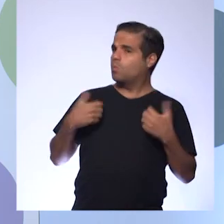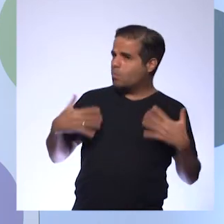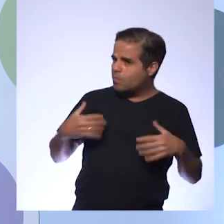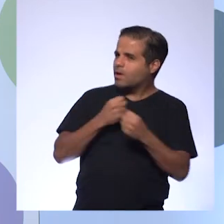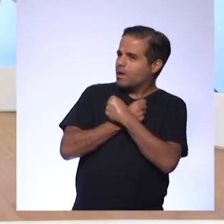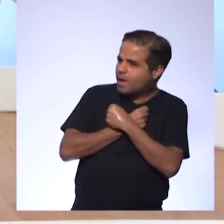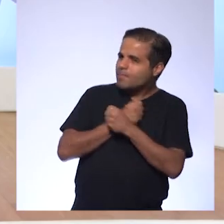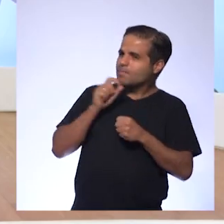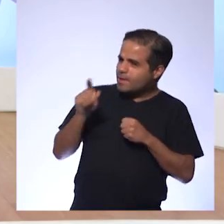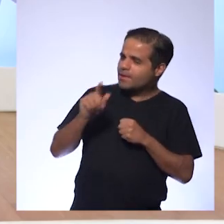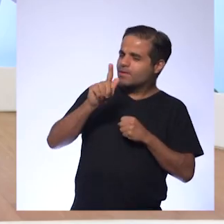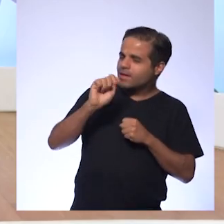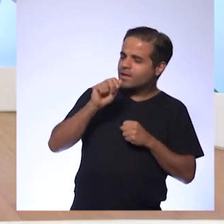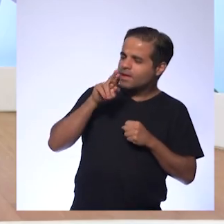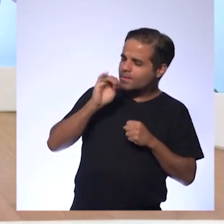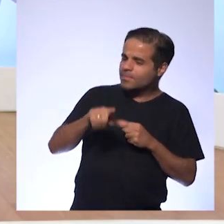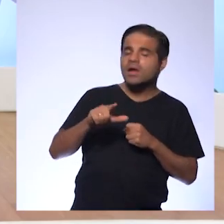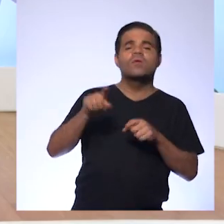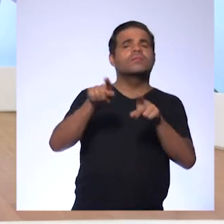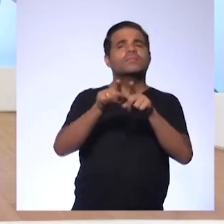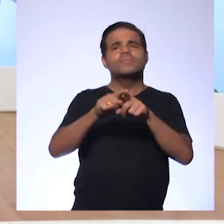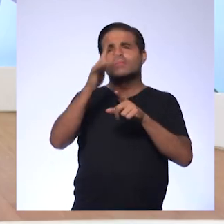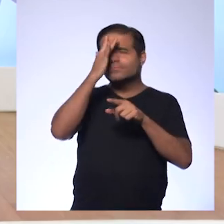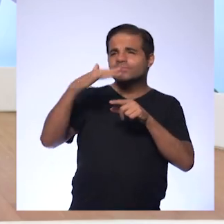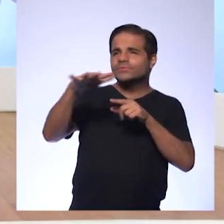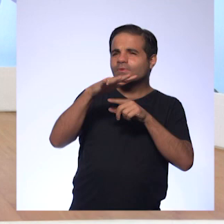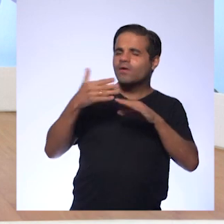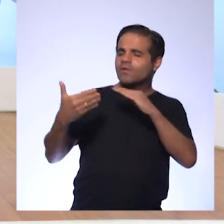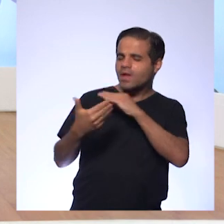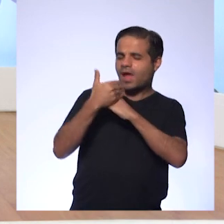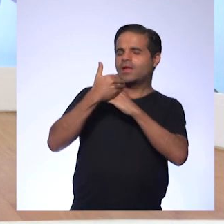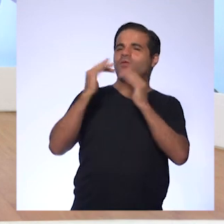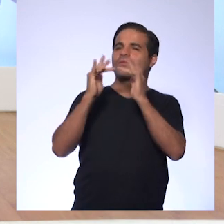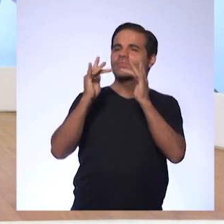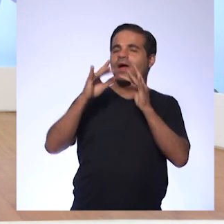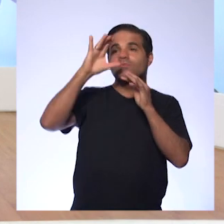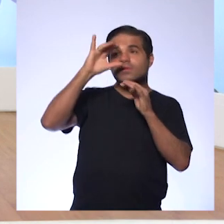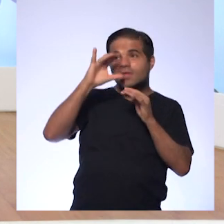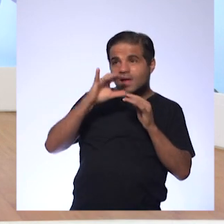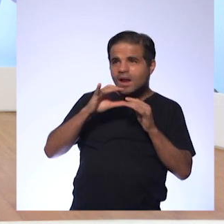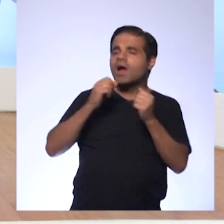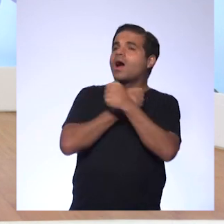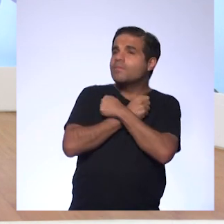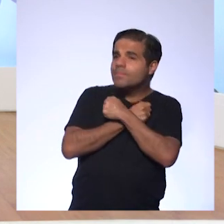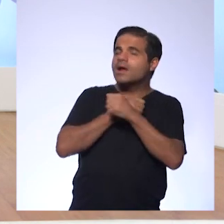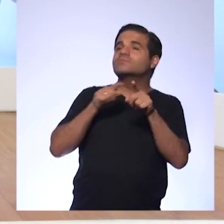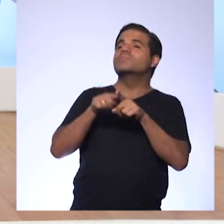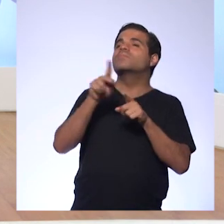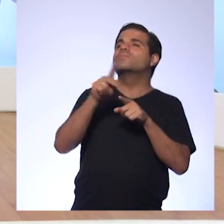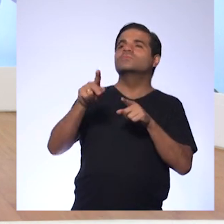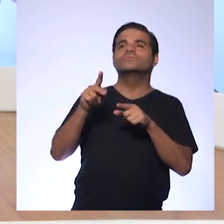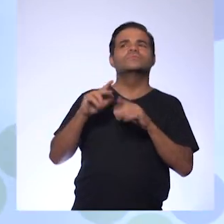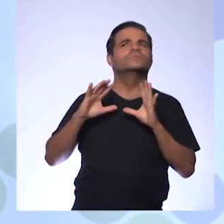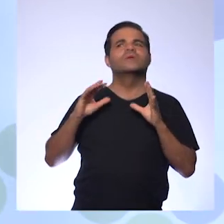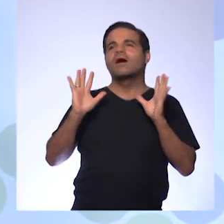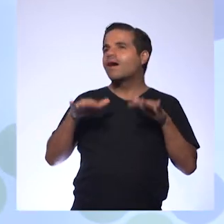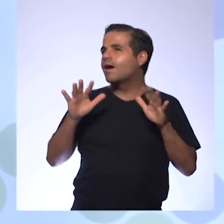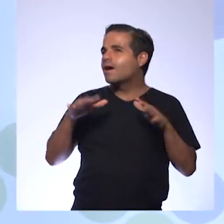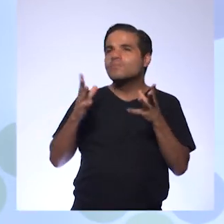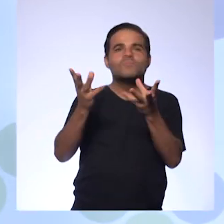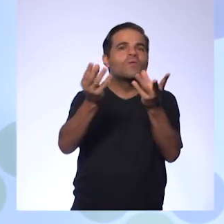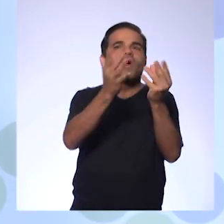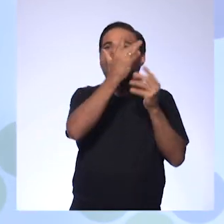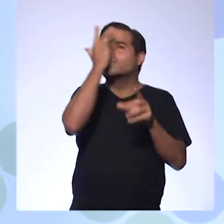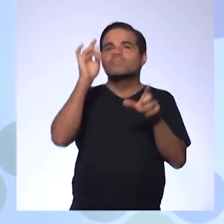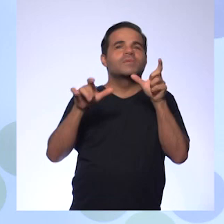para você. Gente, um grande abraço também ao pessoal que entra em contato conosco pelo Instagram. Manda um abraço também, professora. Gente, é muita gente.